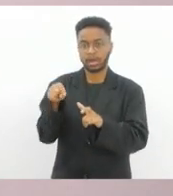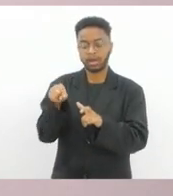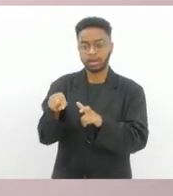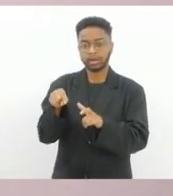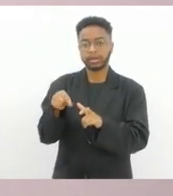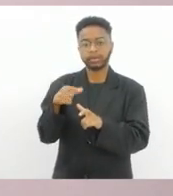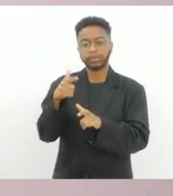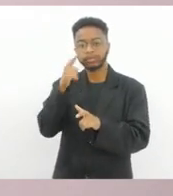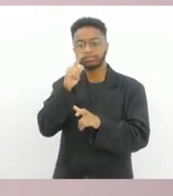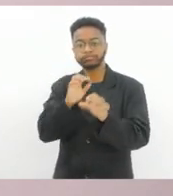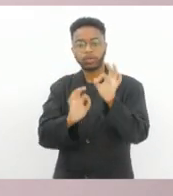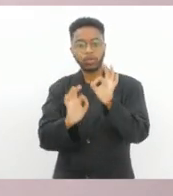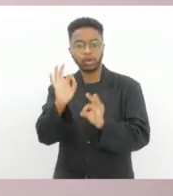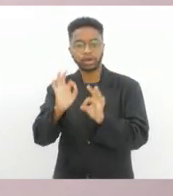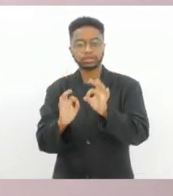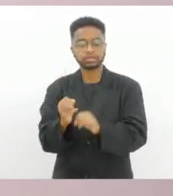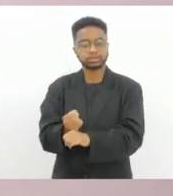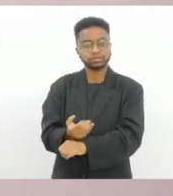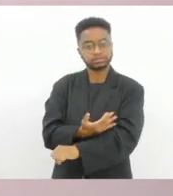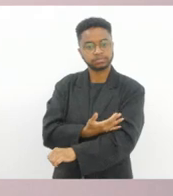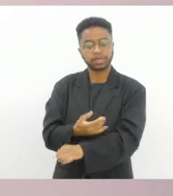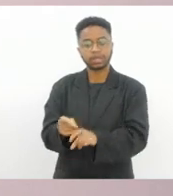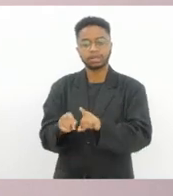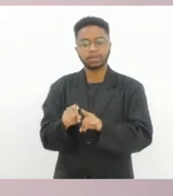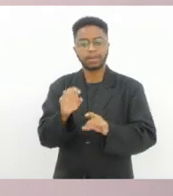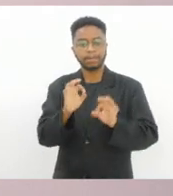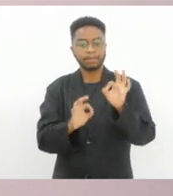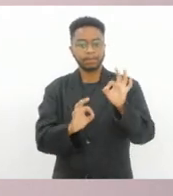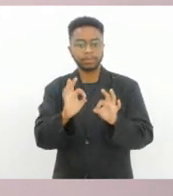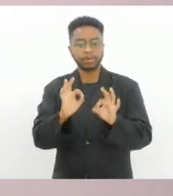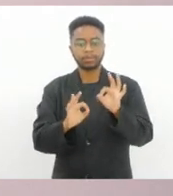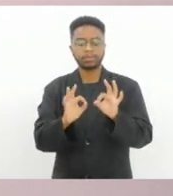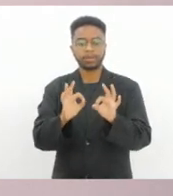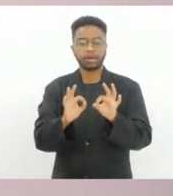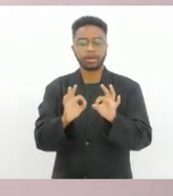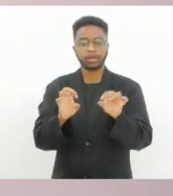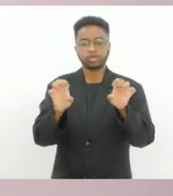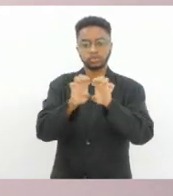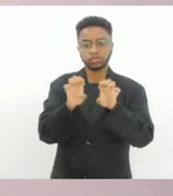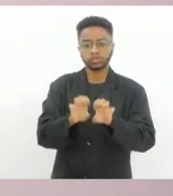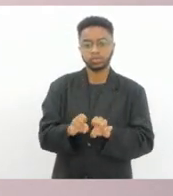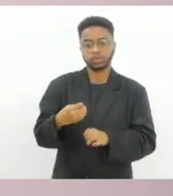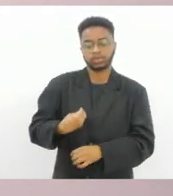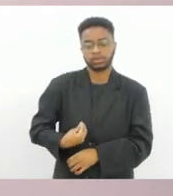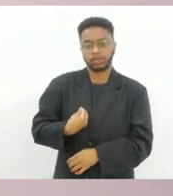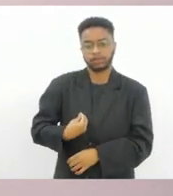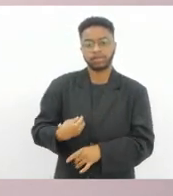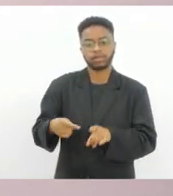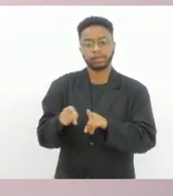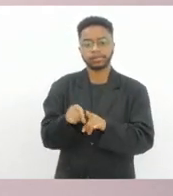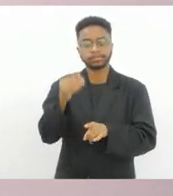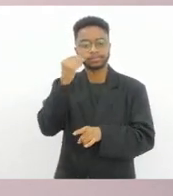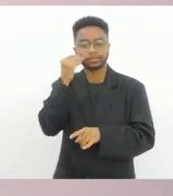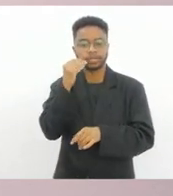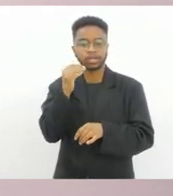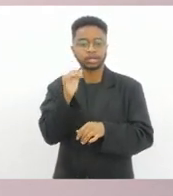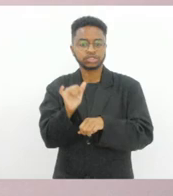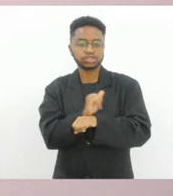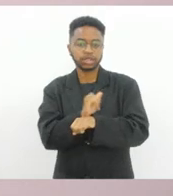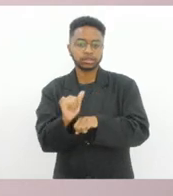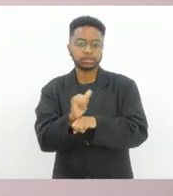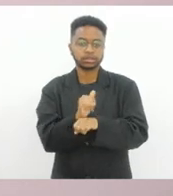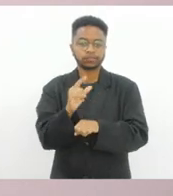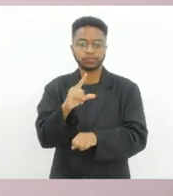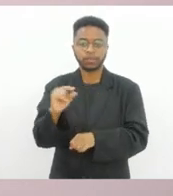de reorganização emocional, de preparação da sua reestruturação de vida para a construção de um plano de saída. Muitas